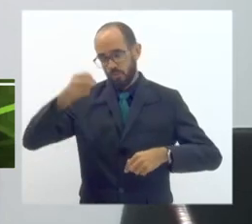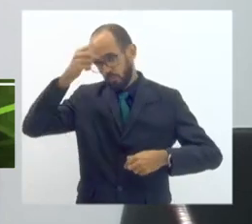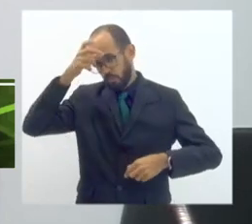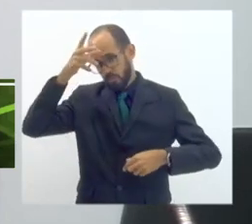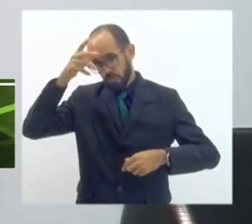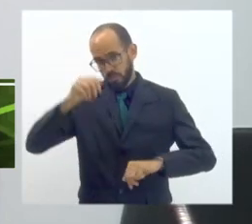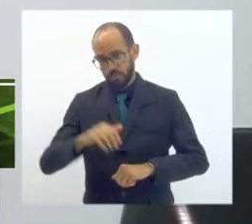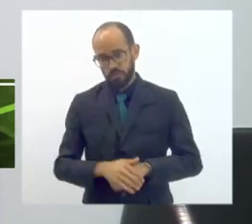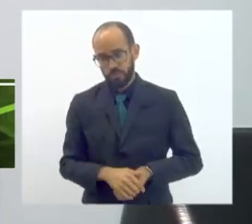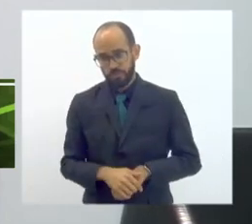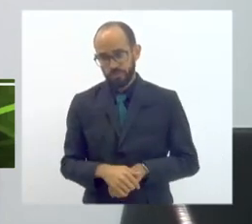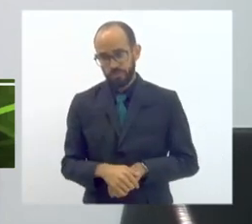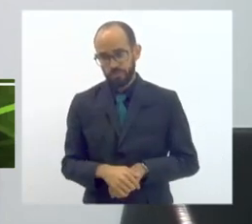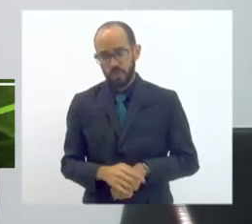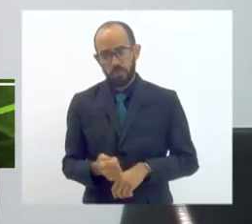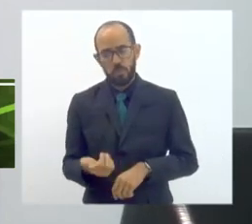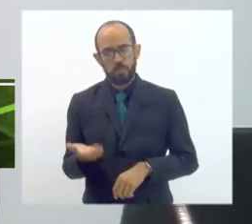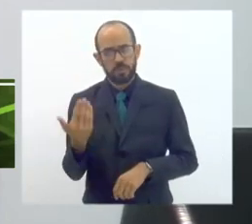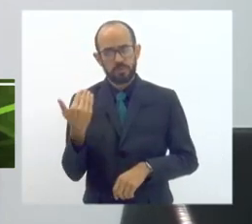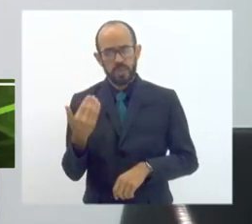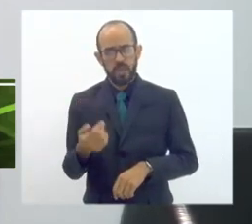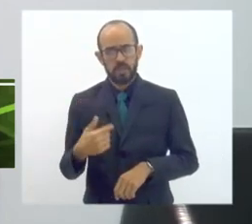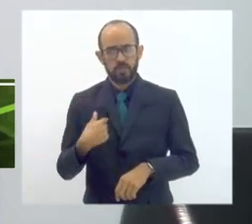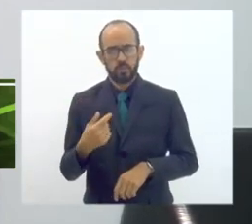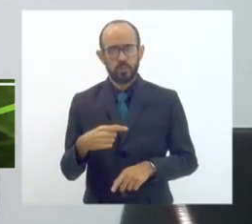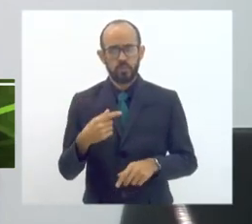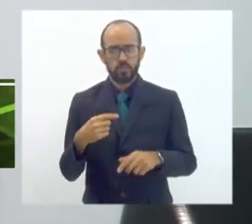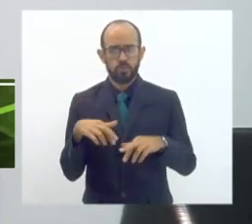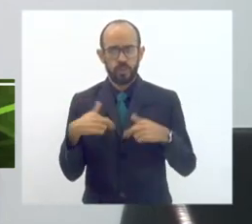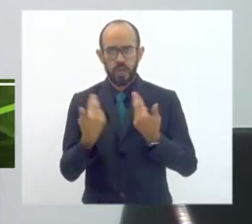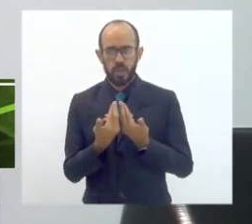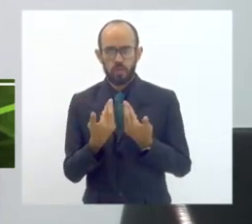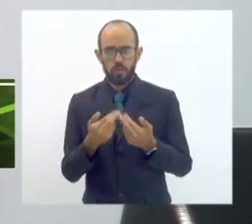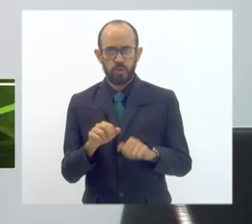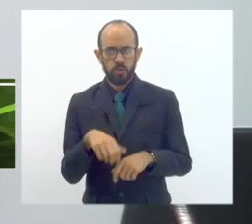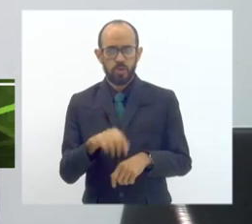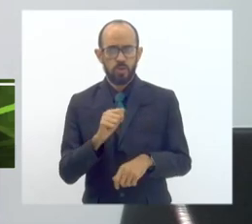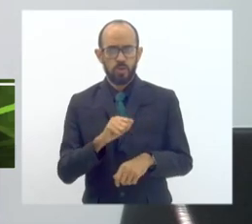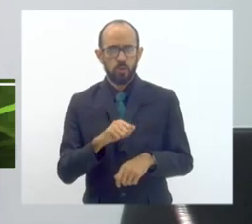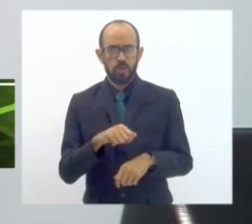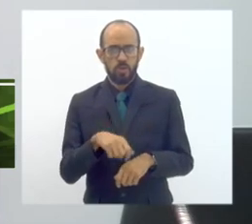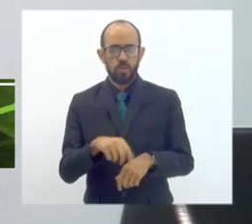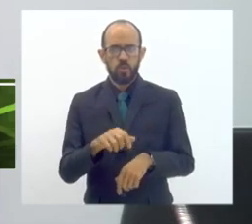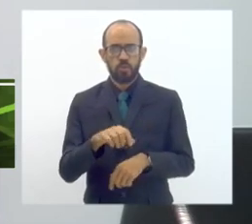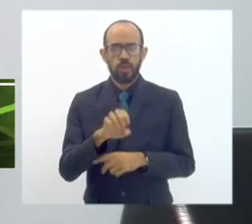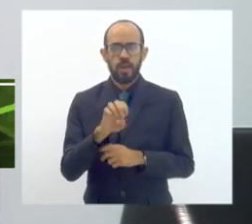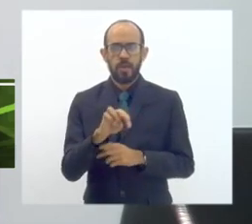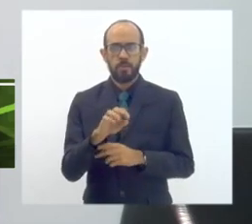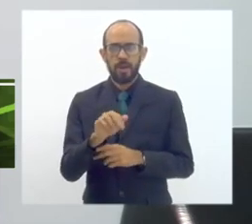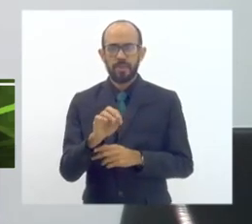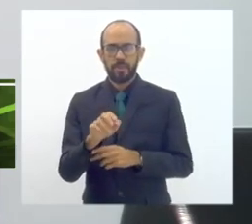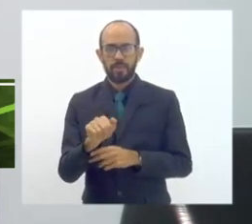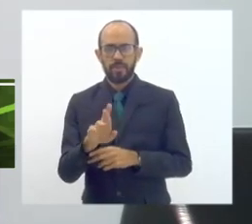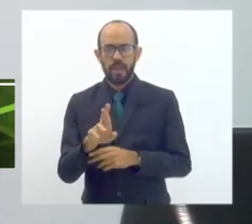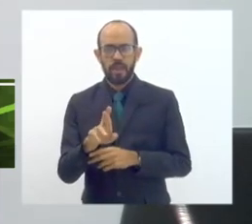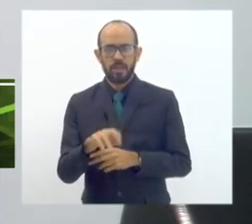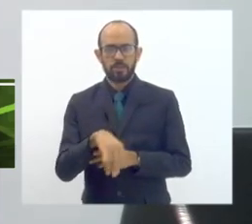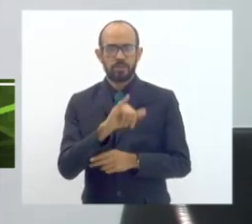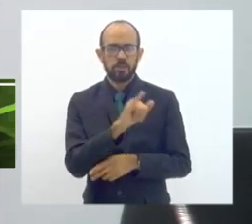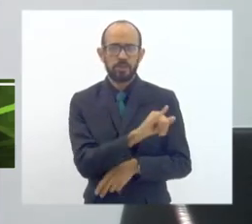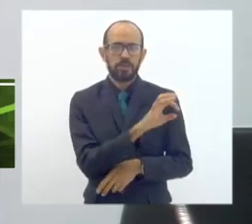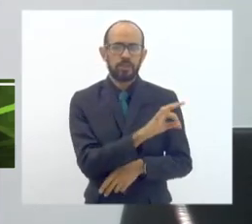Então, há poucos dias recebi lá o nosso amigo lá da Imater de Talva. Ô, Fredão, vamos fazer uma união